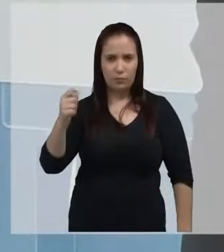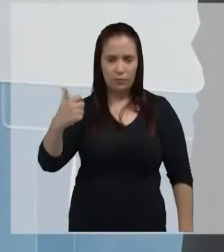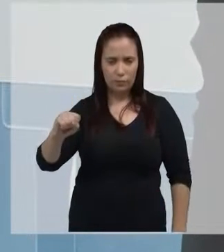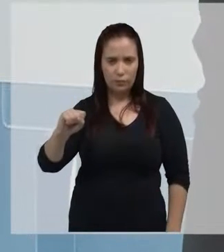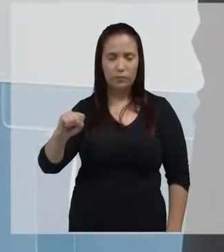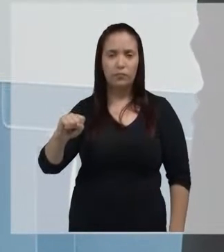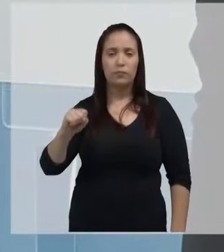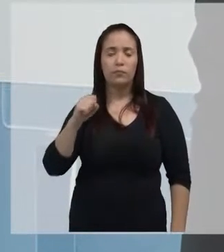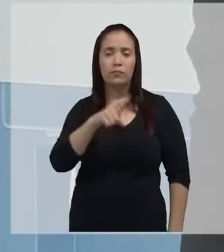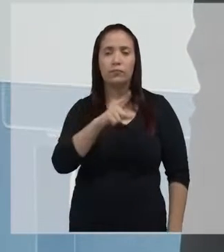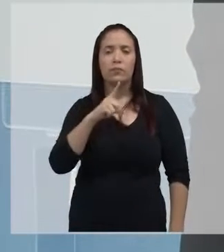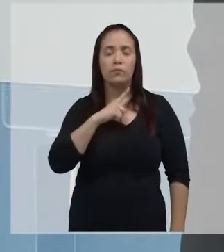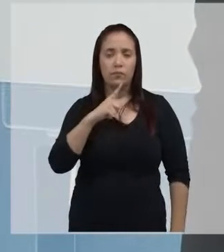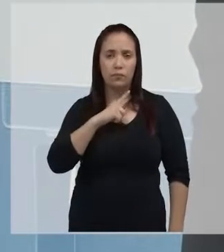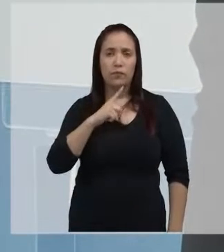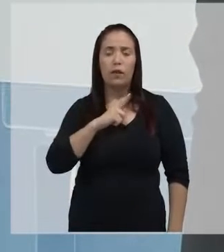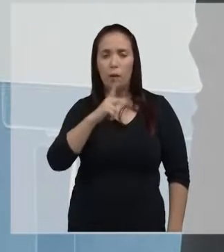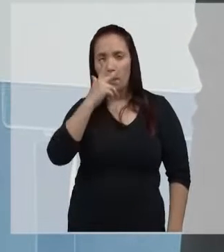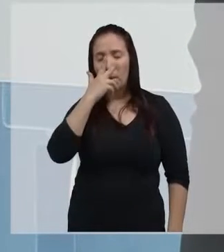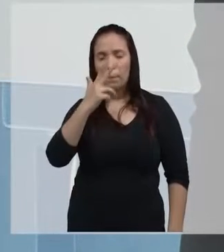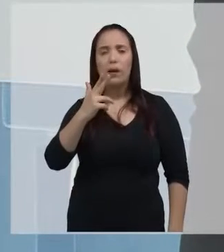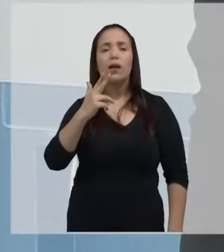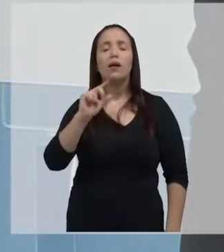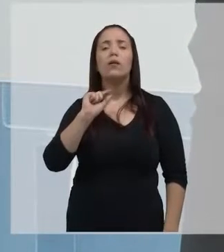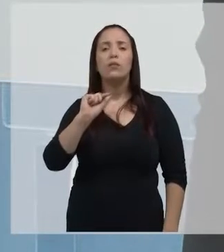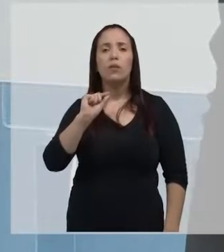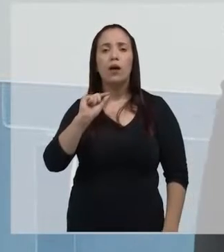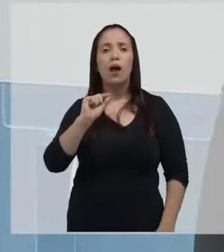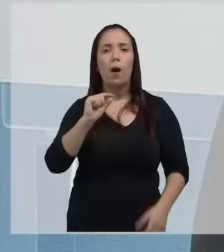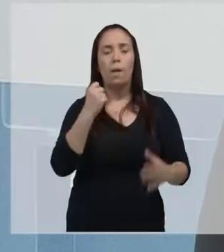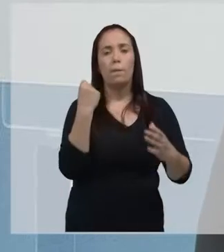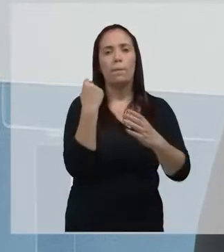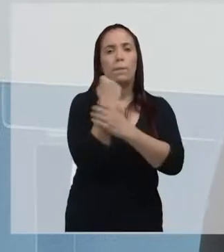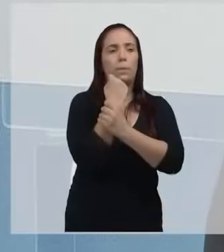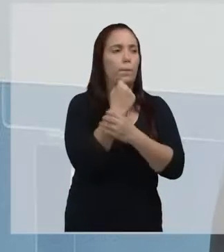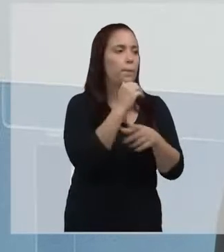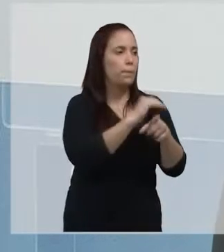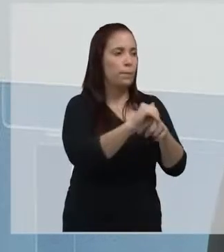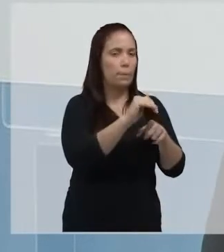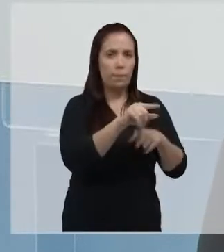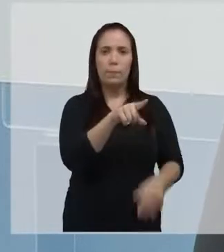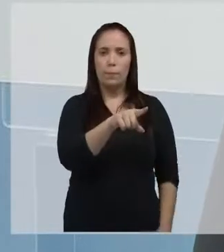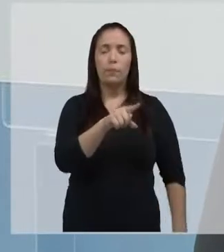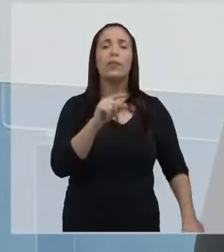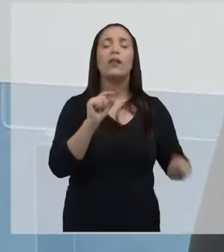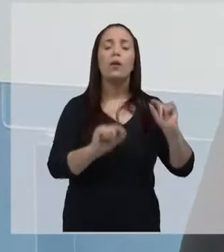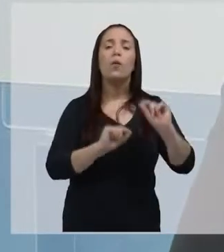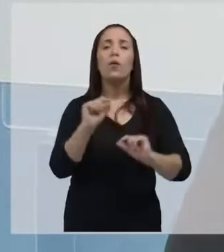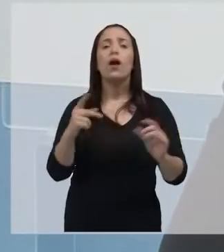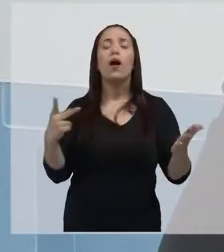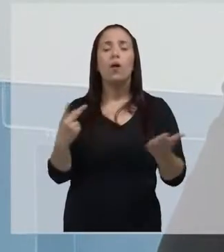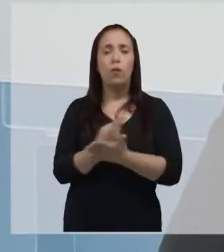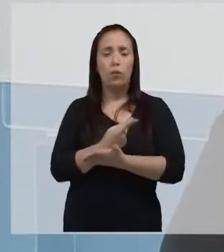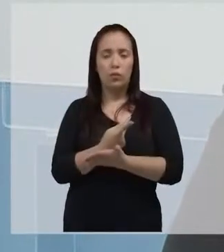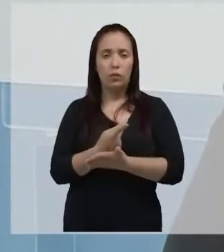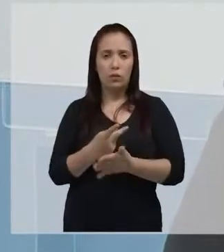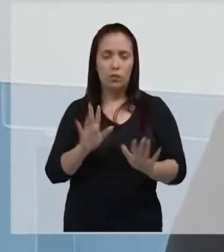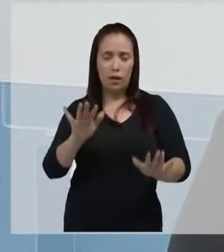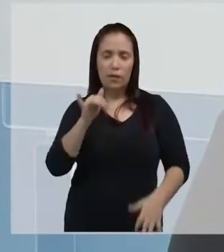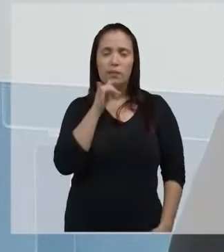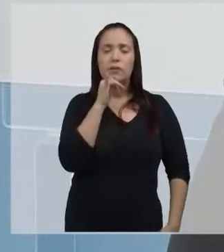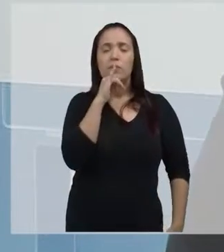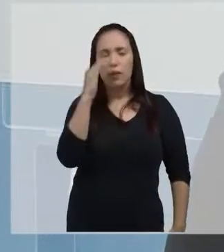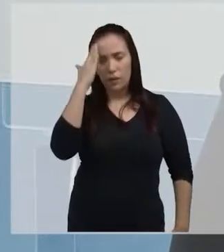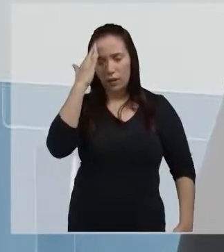delinquente, ele tem uma espécie de um foro privilegiado. Tem. O menor delinquente. Então, o que é que aconteceu com o menor? Só para a gente entender o que é